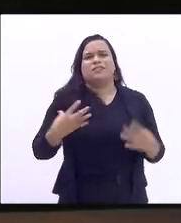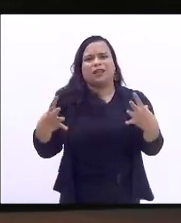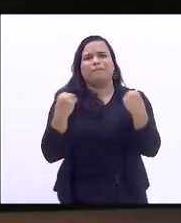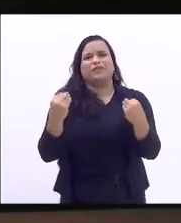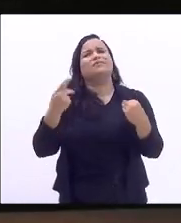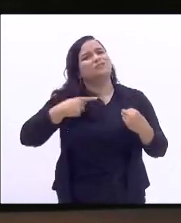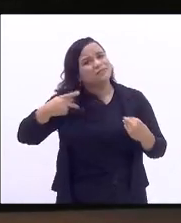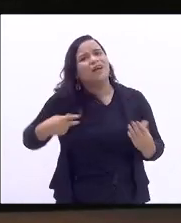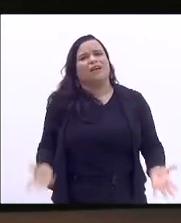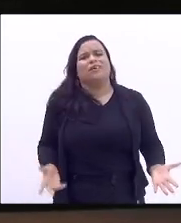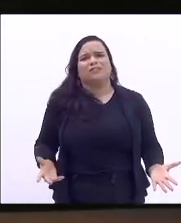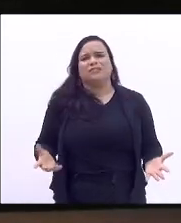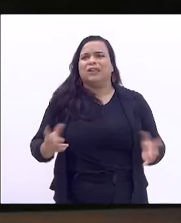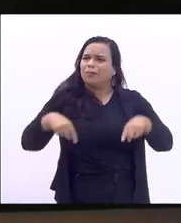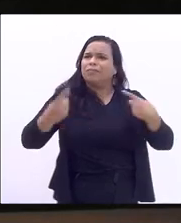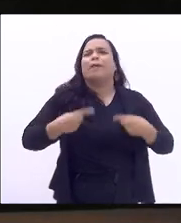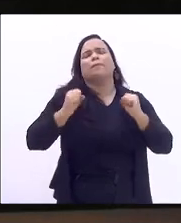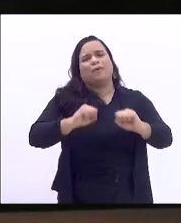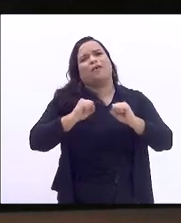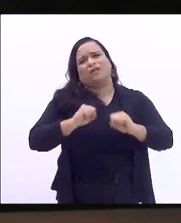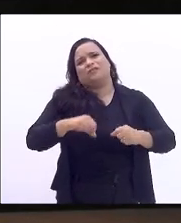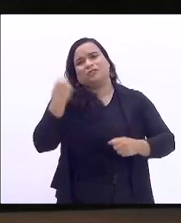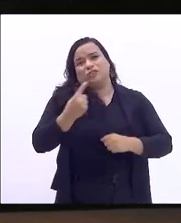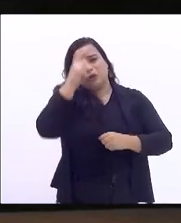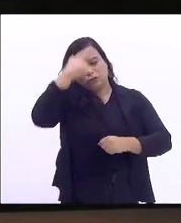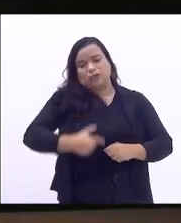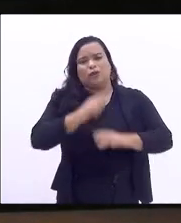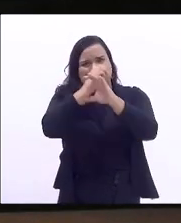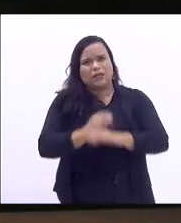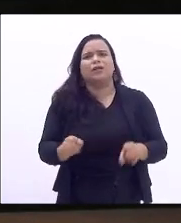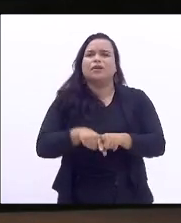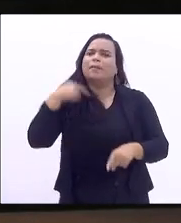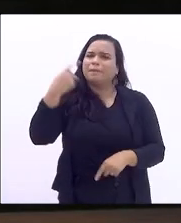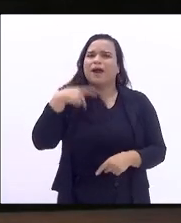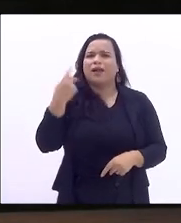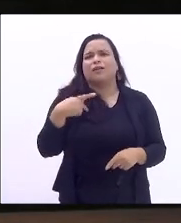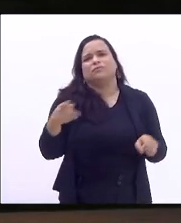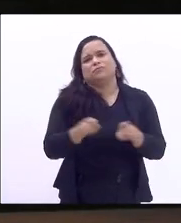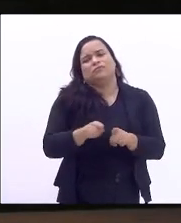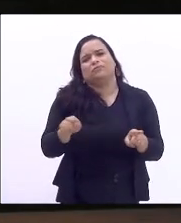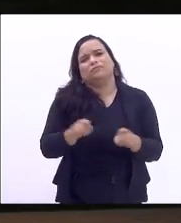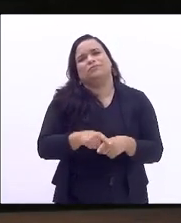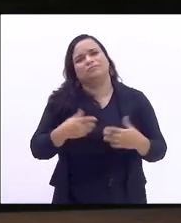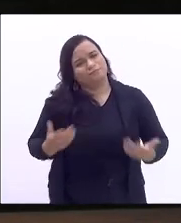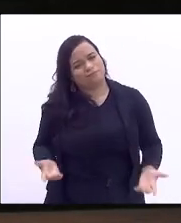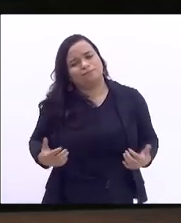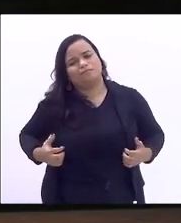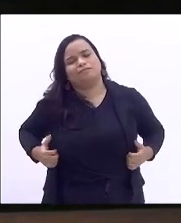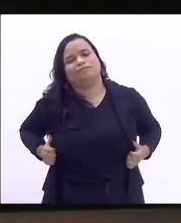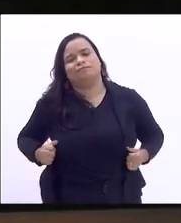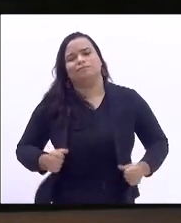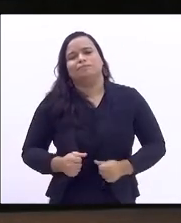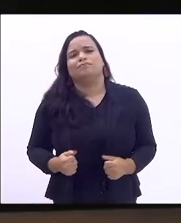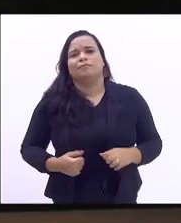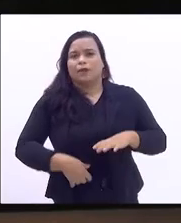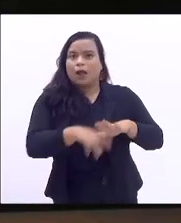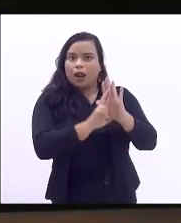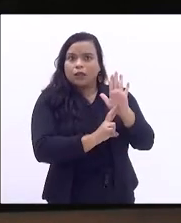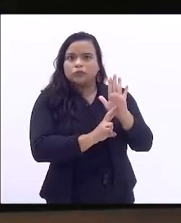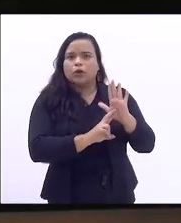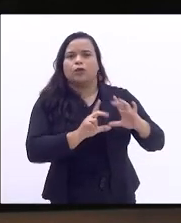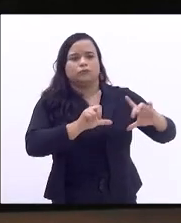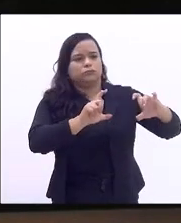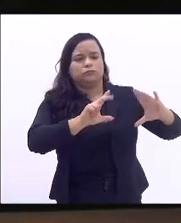concreta enquanto os cidadãos para vencermos parlamentares né é o reconheci o relatório